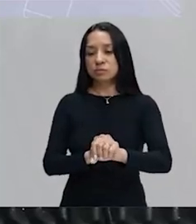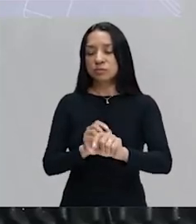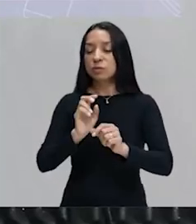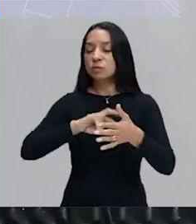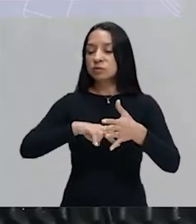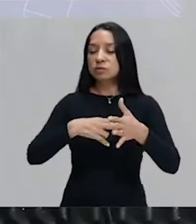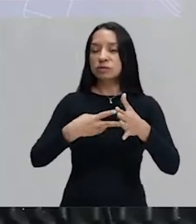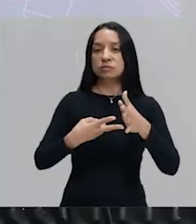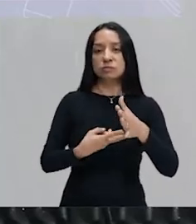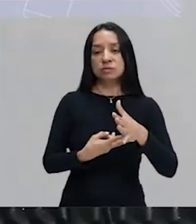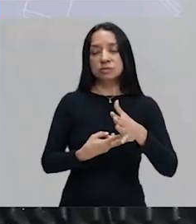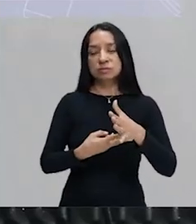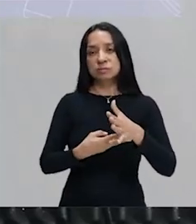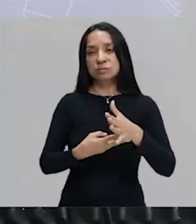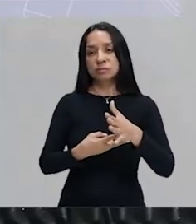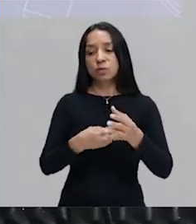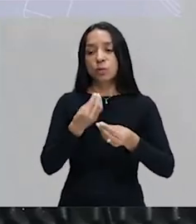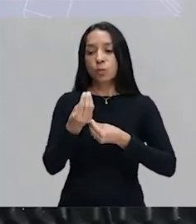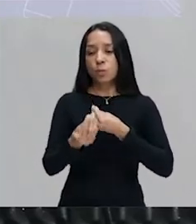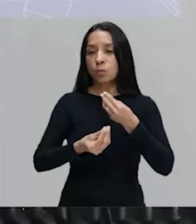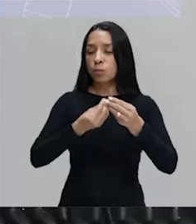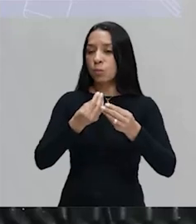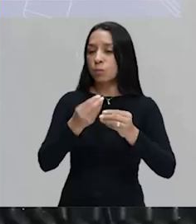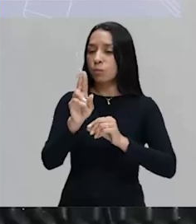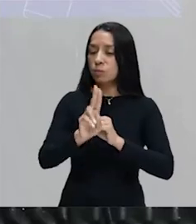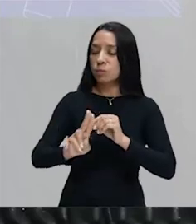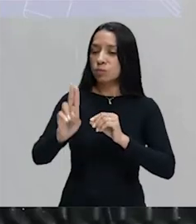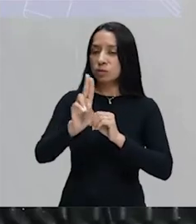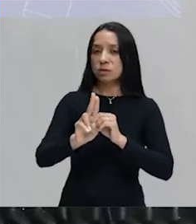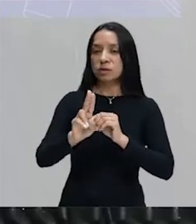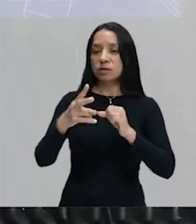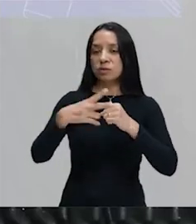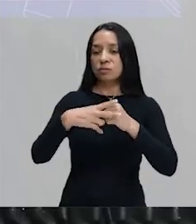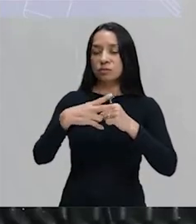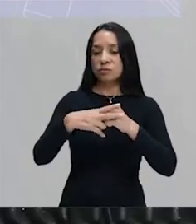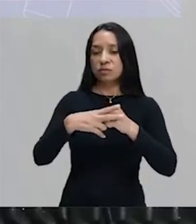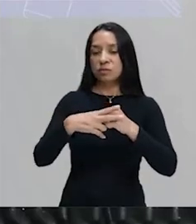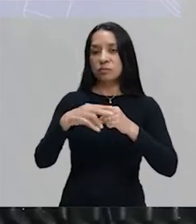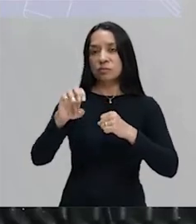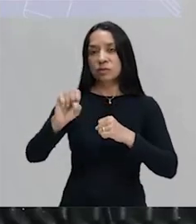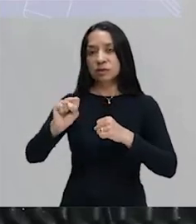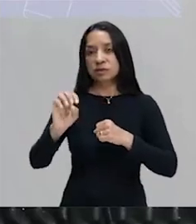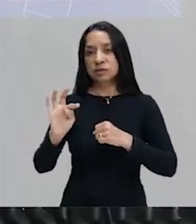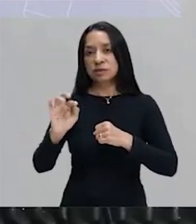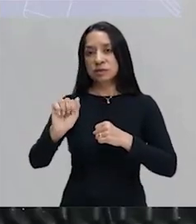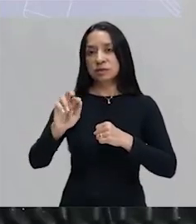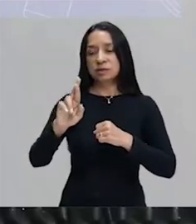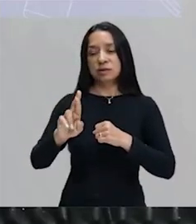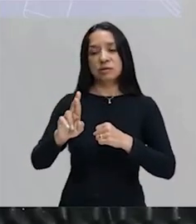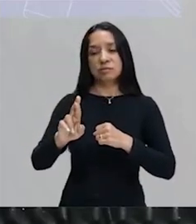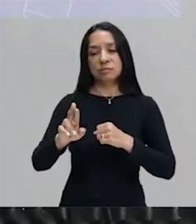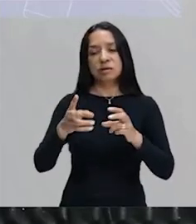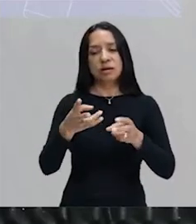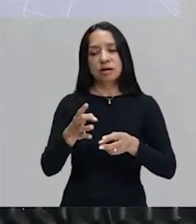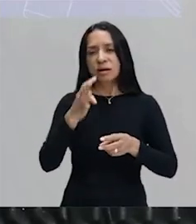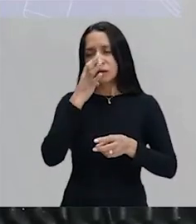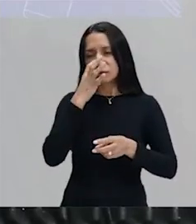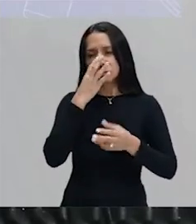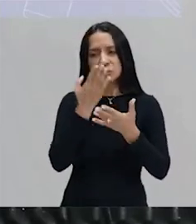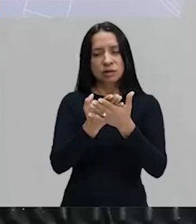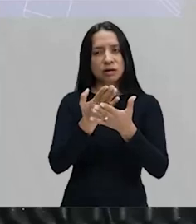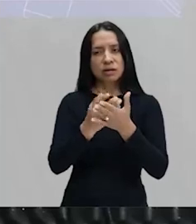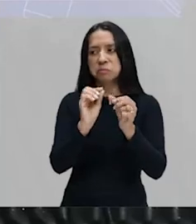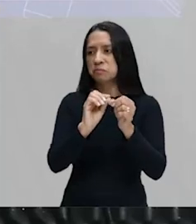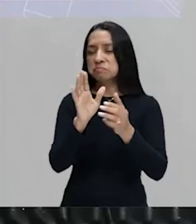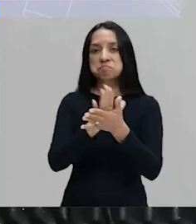os significados e as formas de conjugar o verbo estar no presente do indicativo. Tá, eu assisti essa aula, eu não vou fazer mais nada. Não,